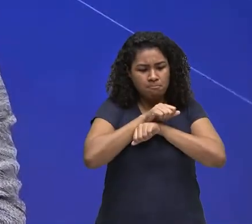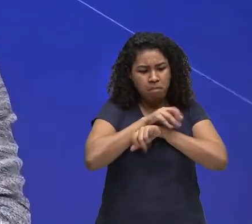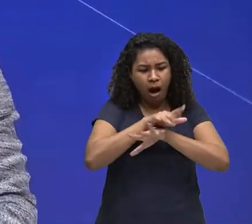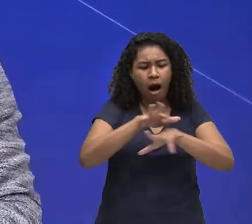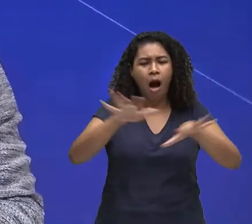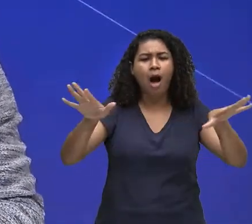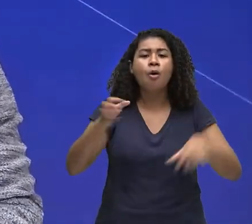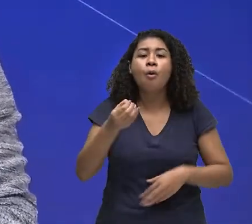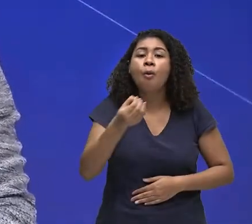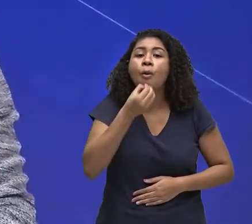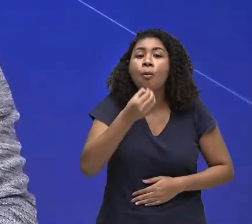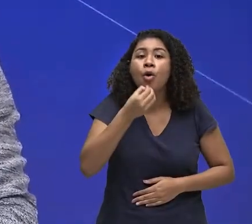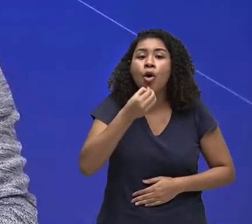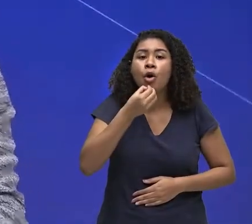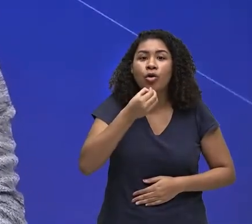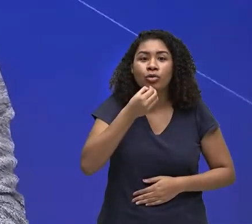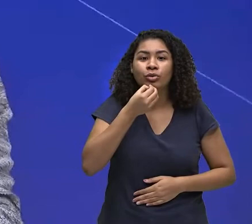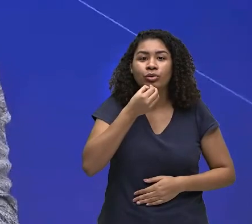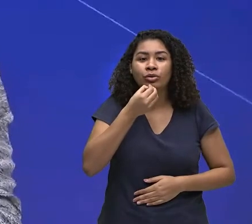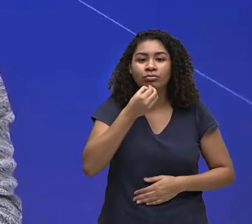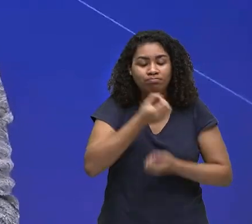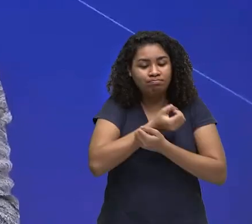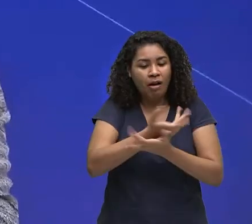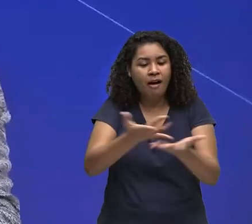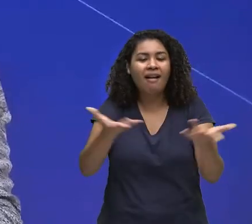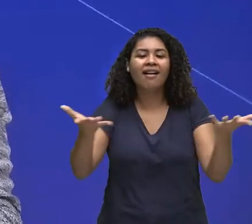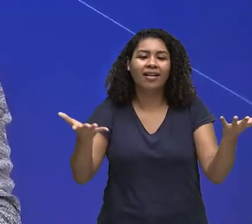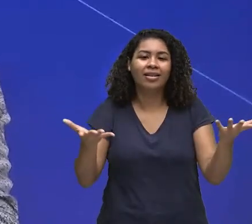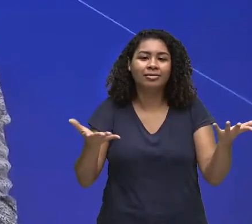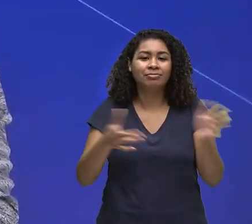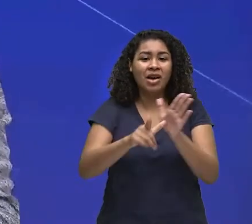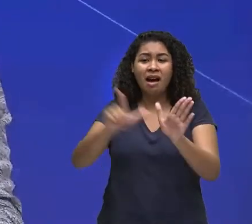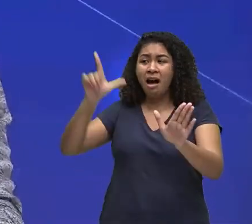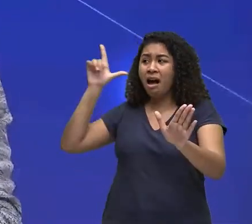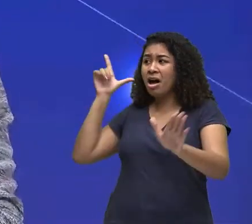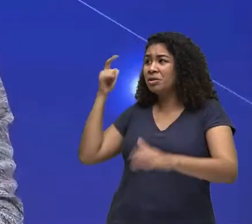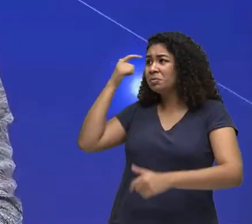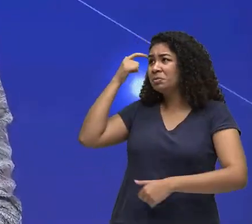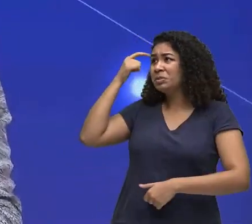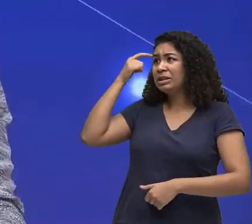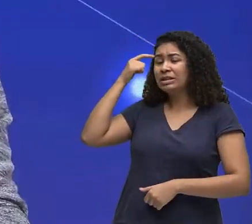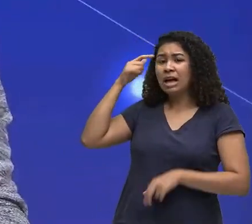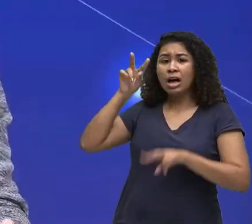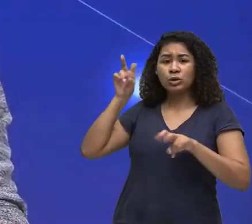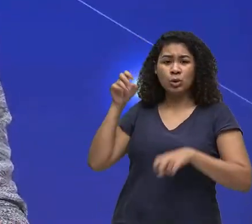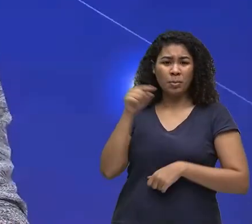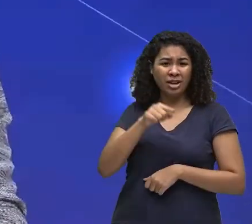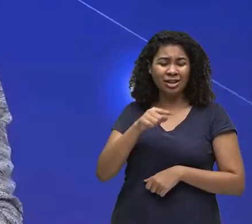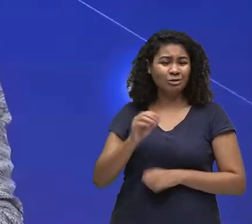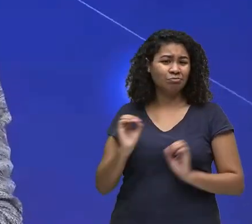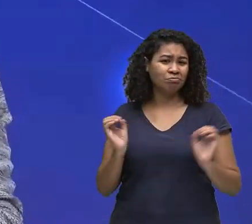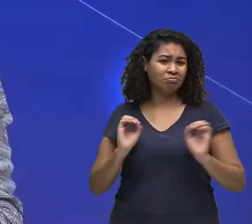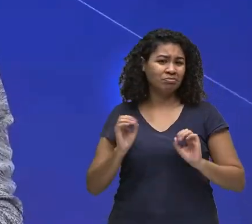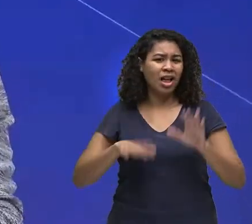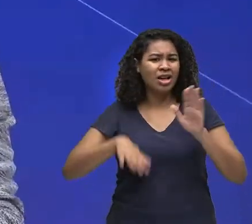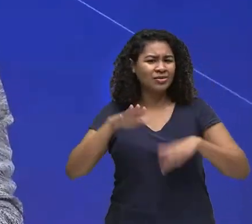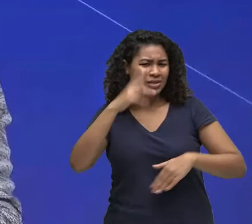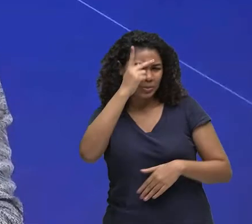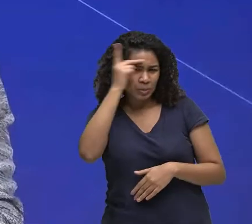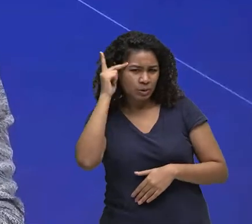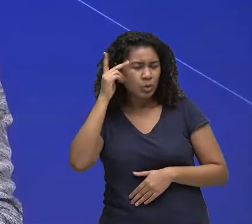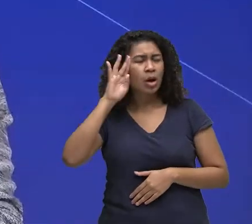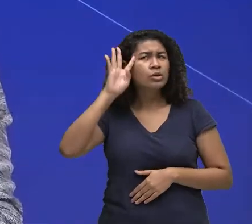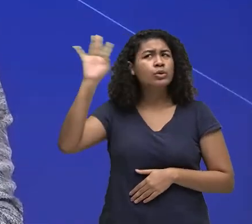essas possibilidades, né? Quando antes não se pensava, então tinham sonhos engavetados, tinham pessoas